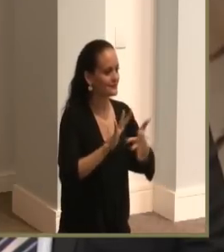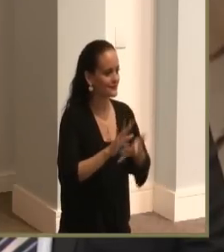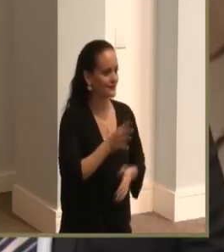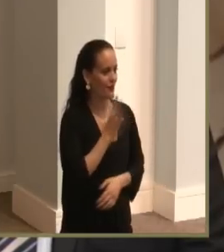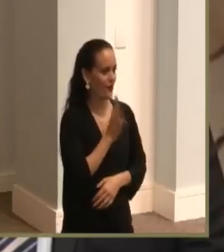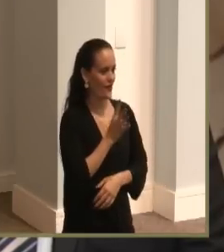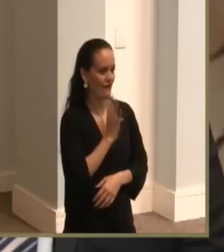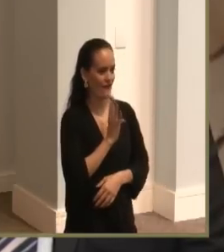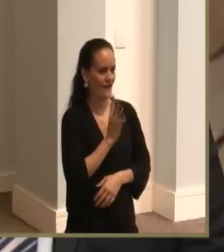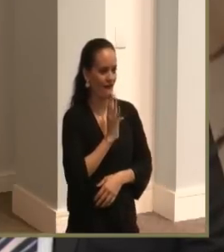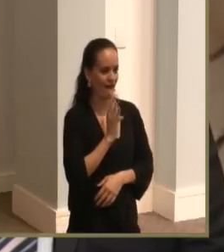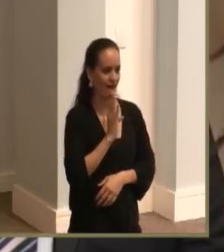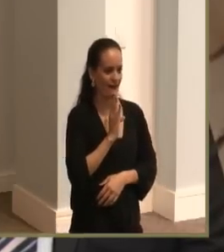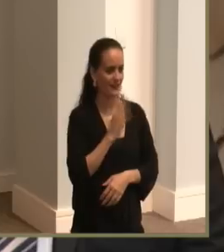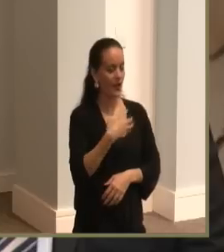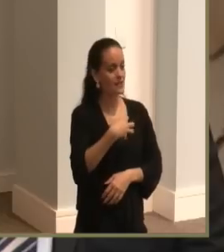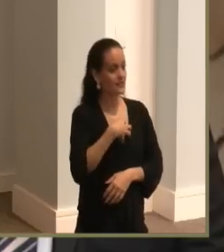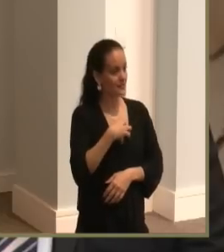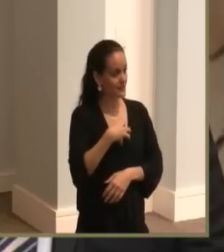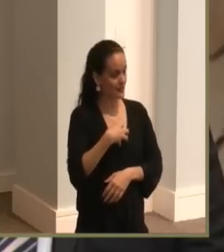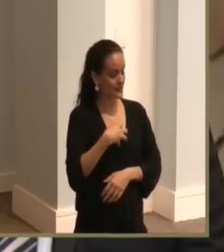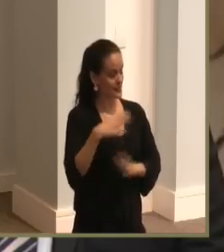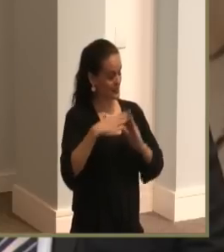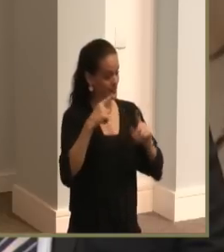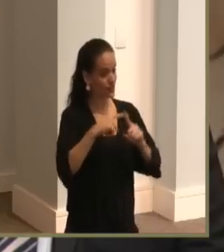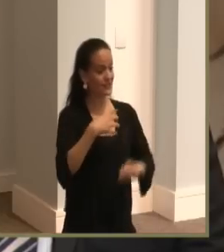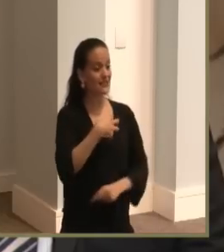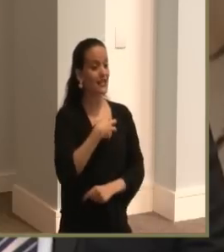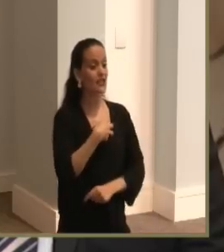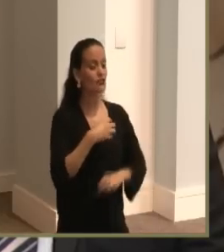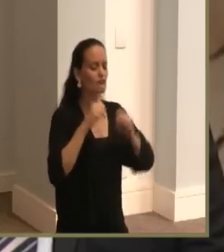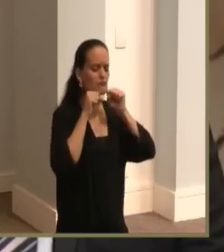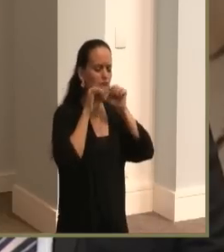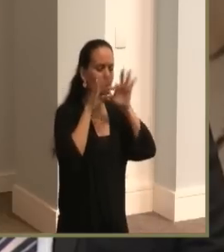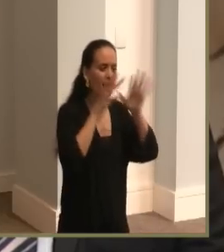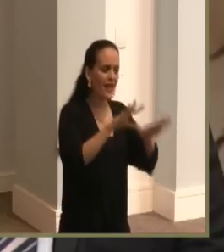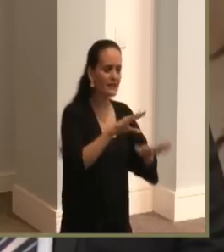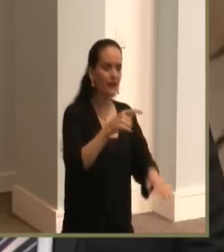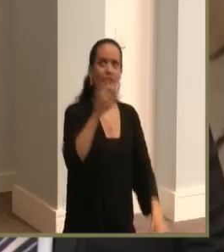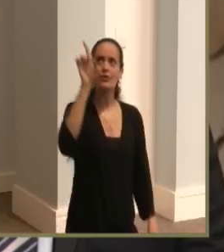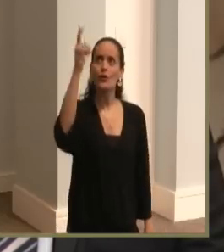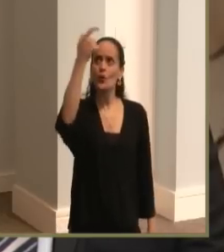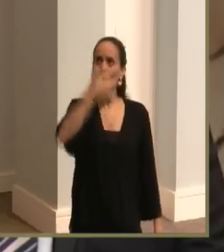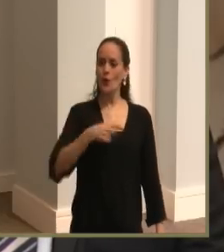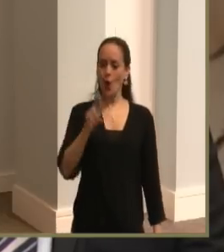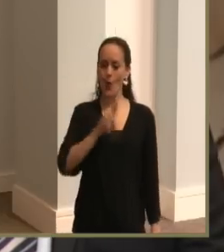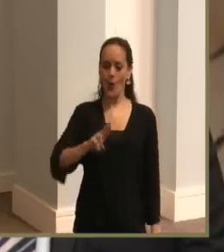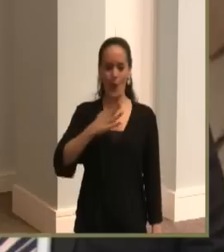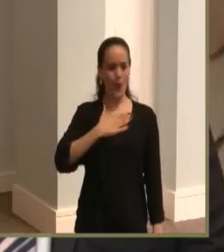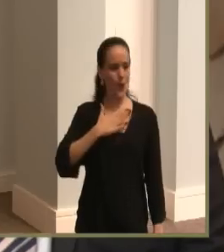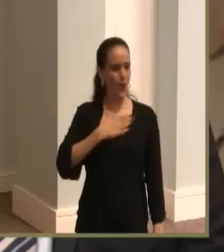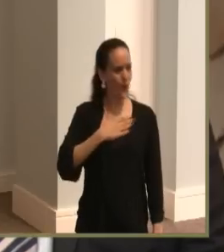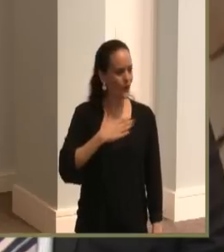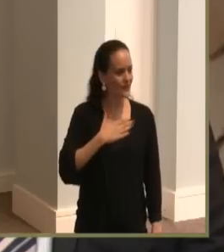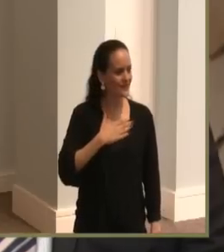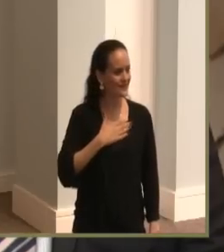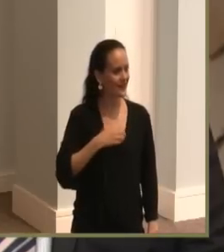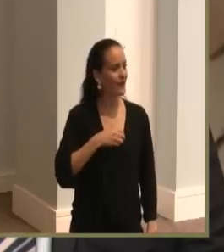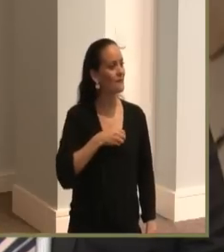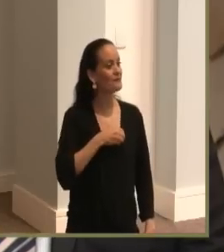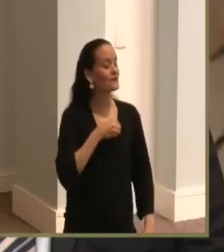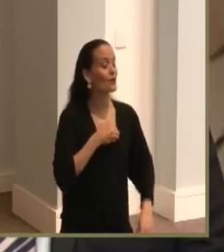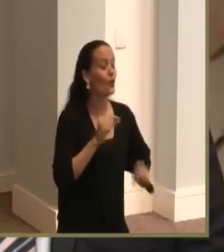Essa igreja se sente abençoada, assim pelo Senhor, de ser instrumento de Deus para esta grande missão, a missão de pregar